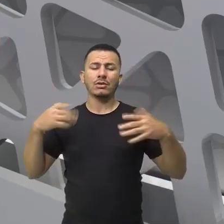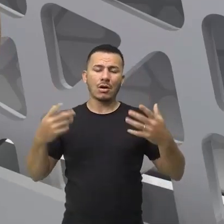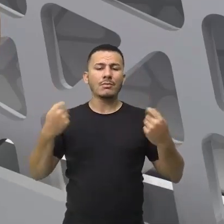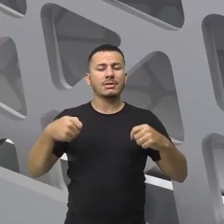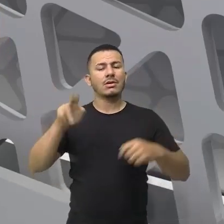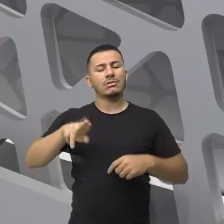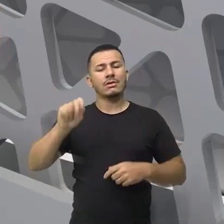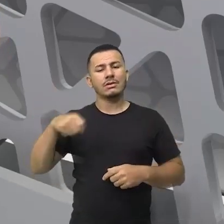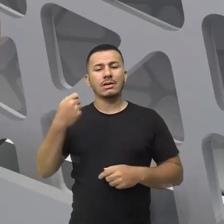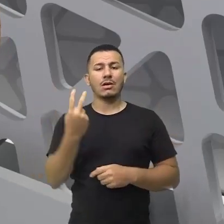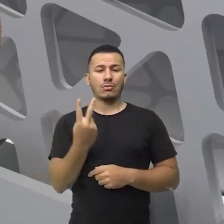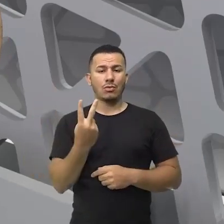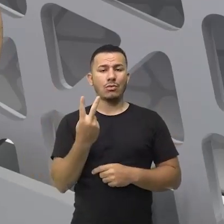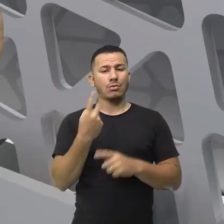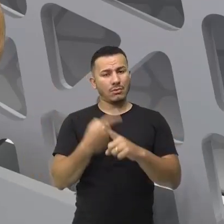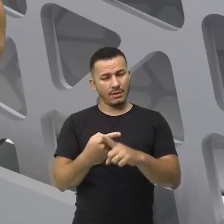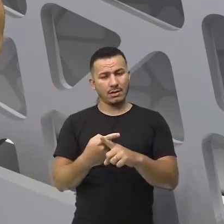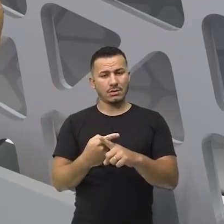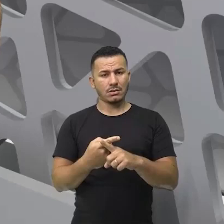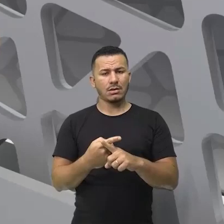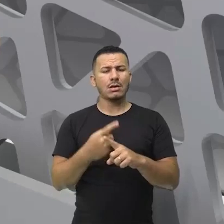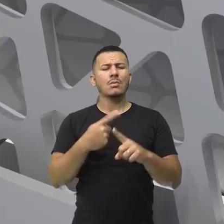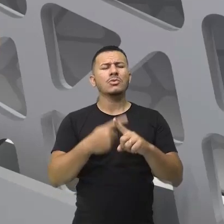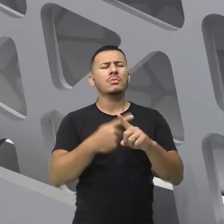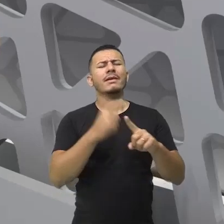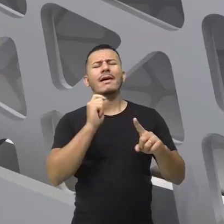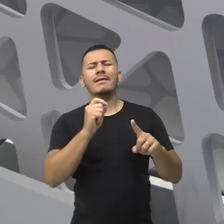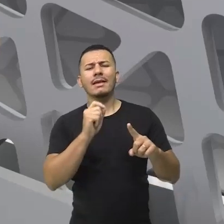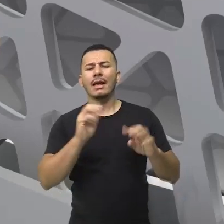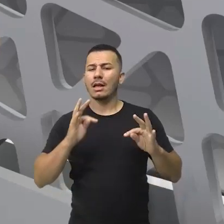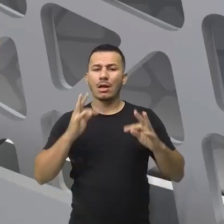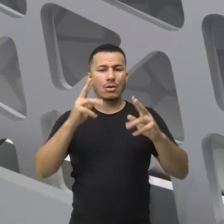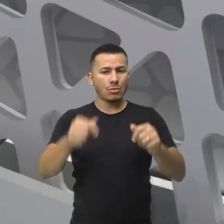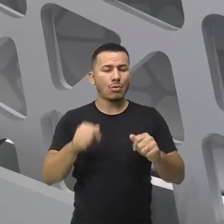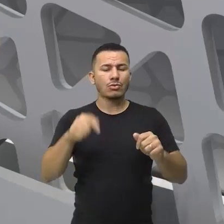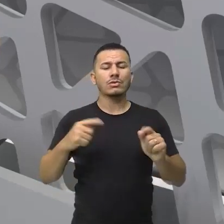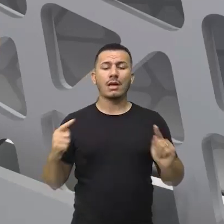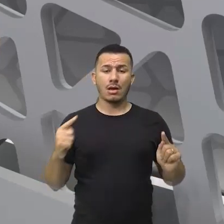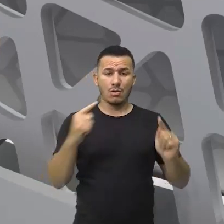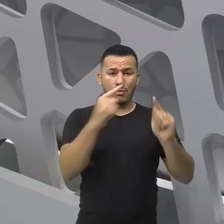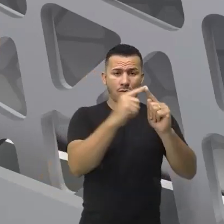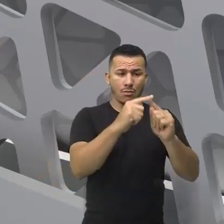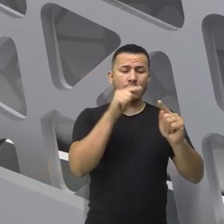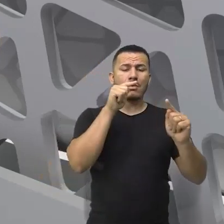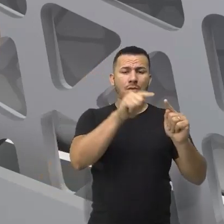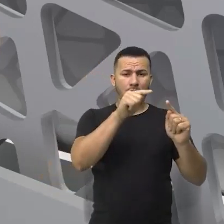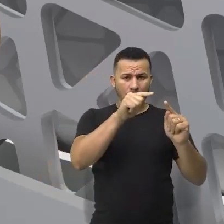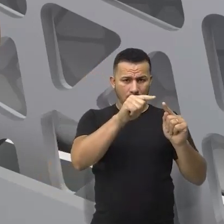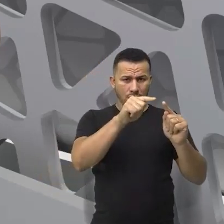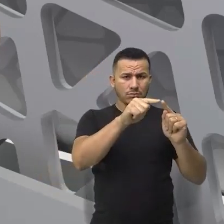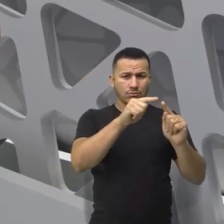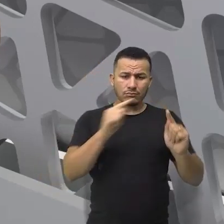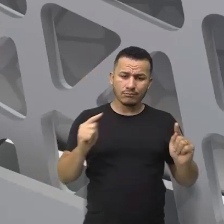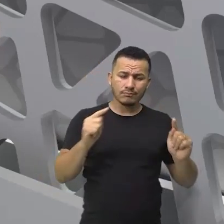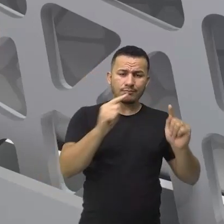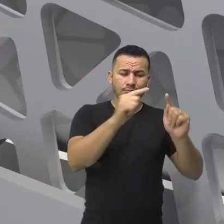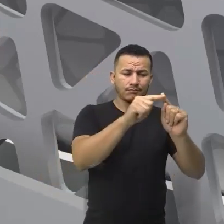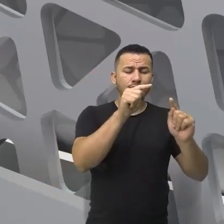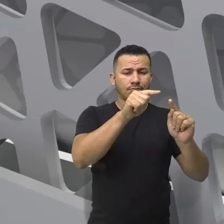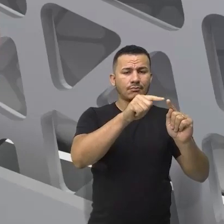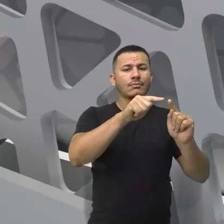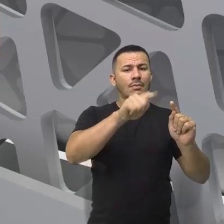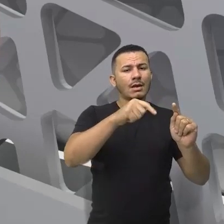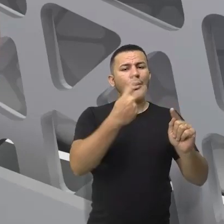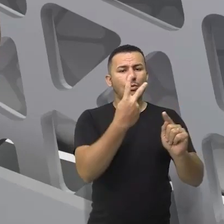de tamanho, nós precisamos multiplicar por 2, tá bom? Multiplicar quem, professor? Multiplicar todas as